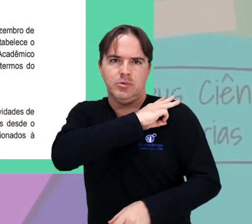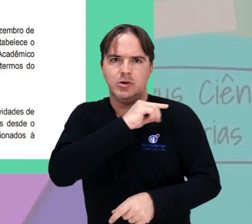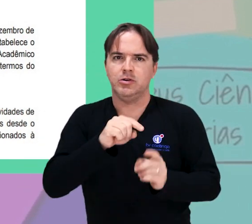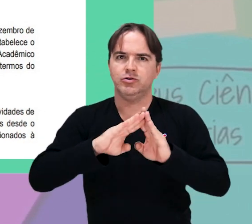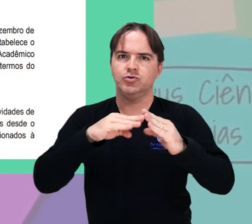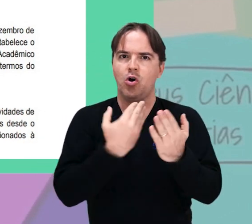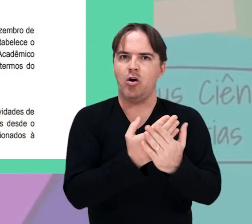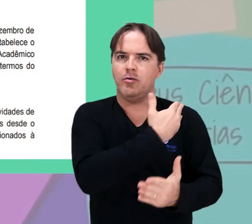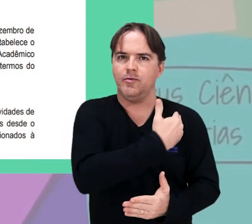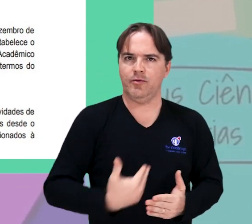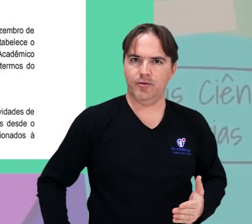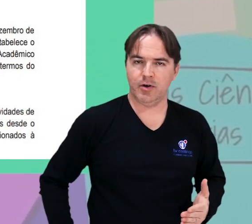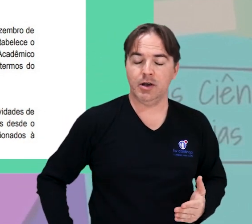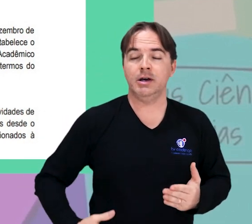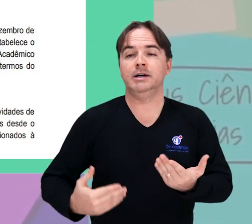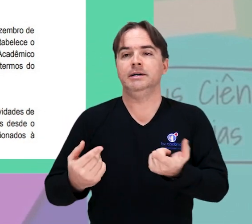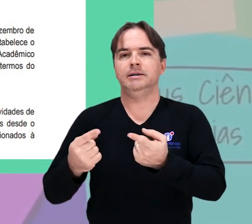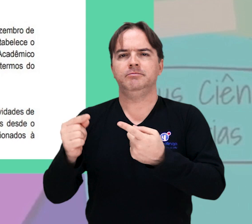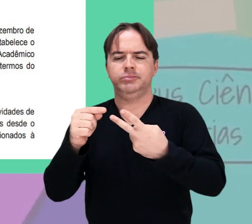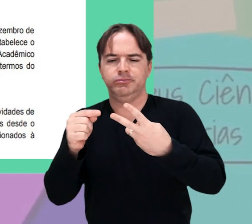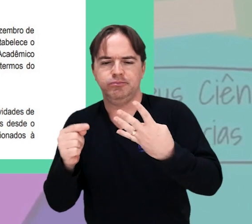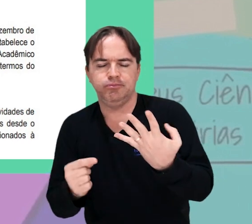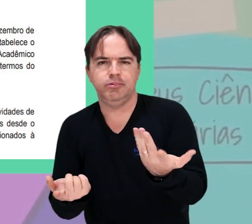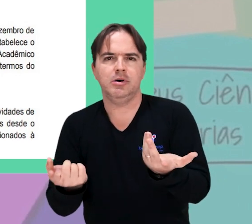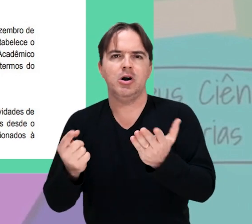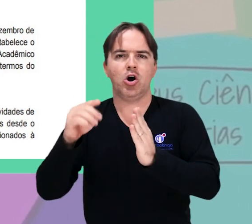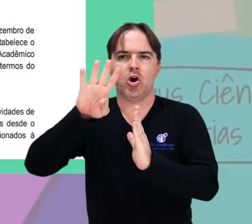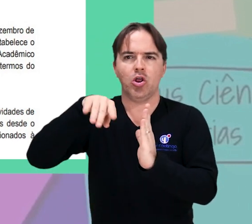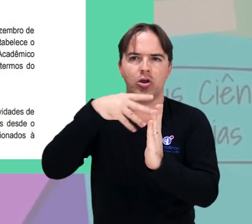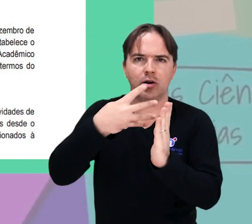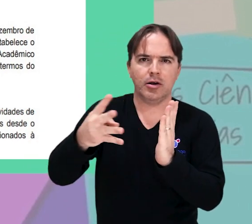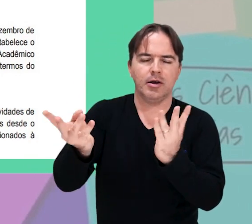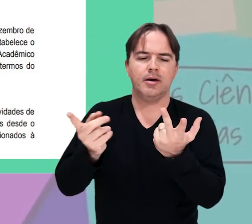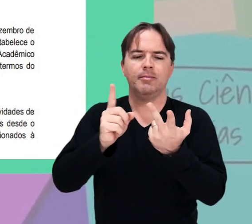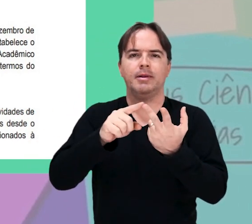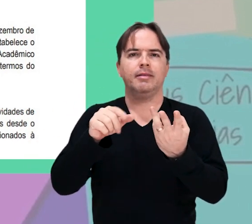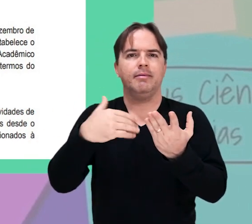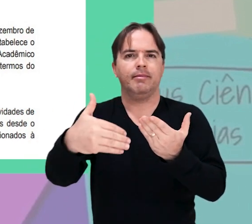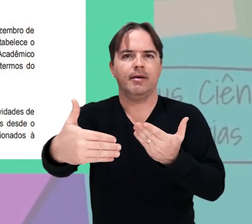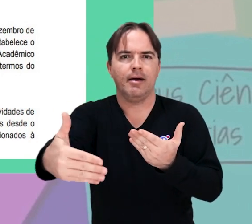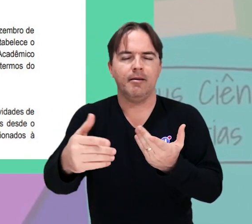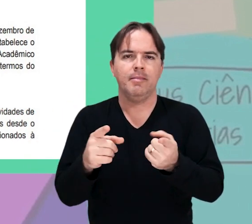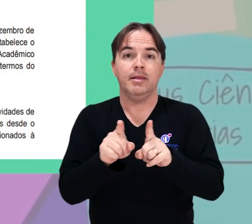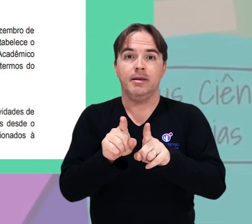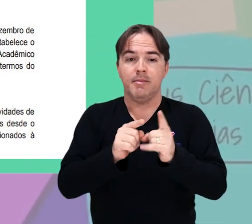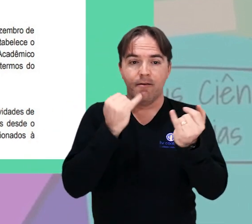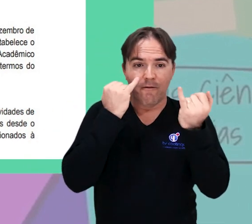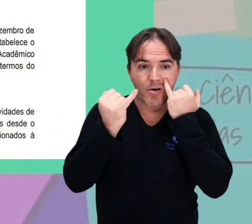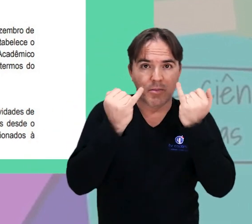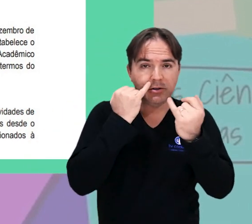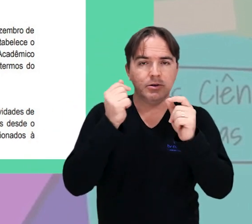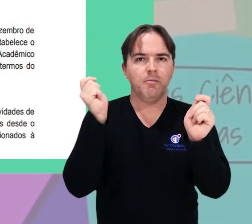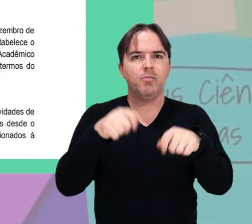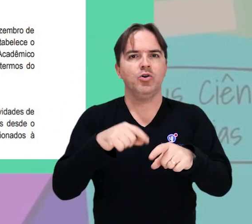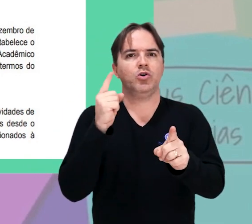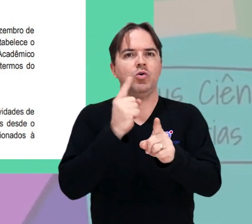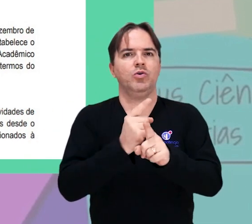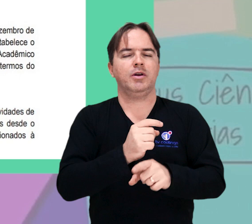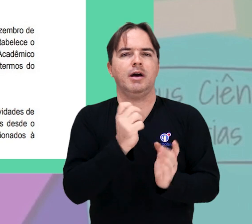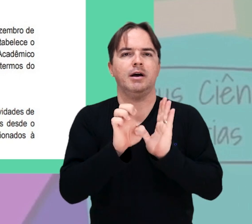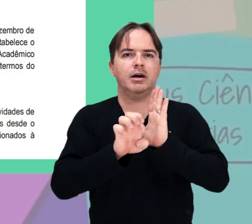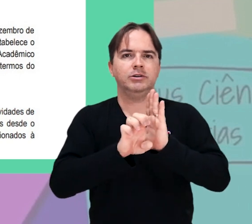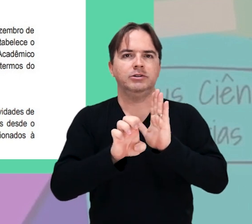pré-requisitos cronograma etapas da seleção e outras informações acesse o edital 15